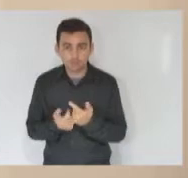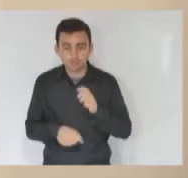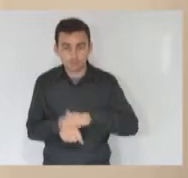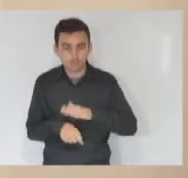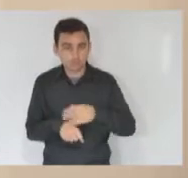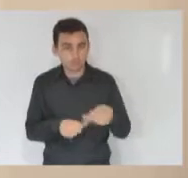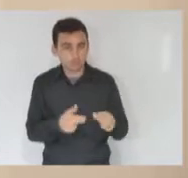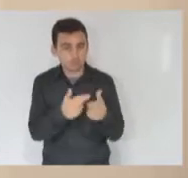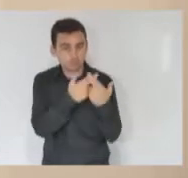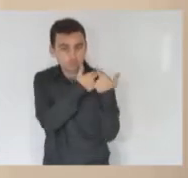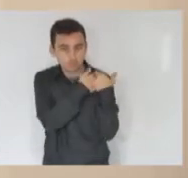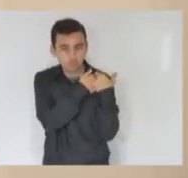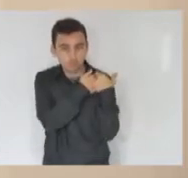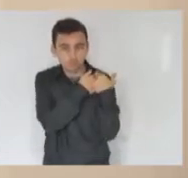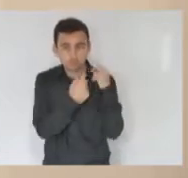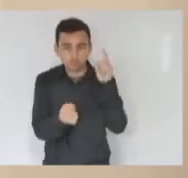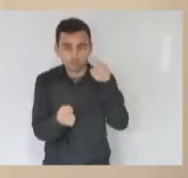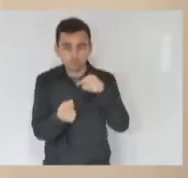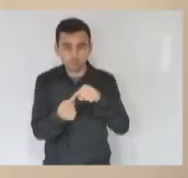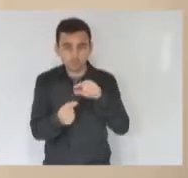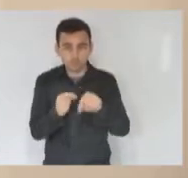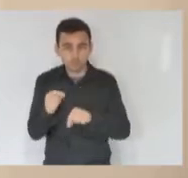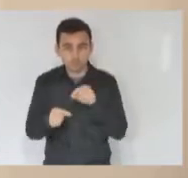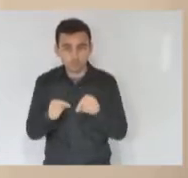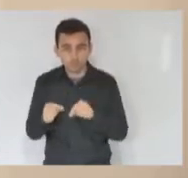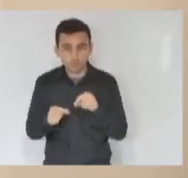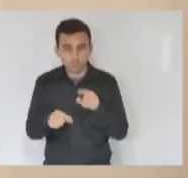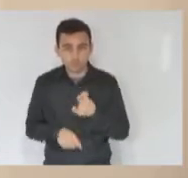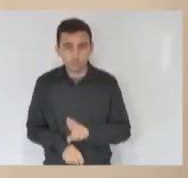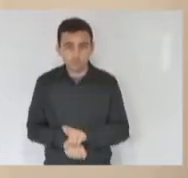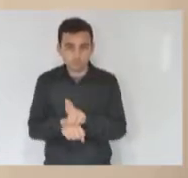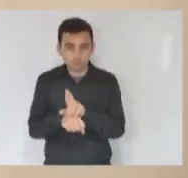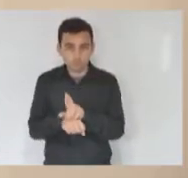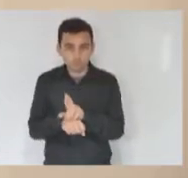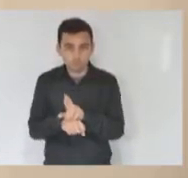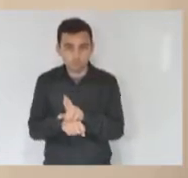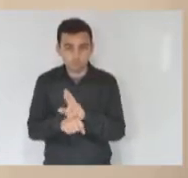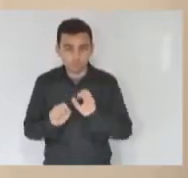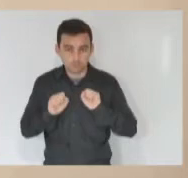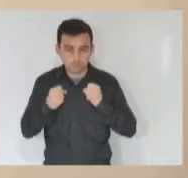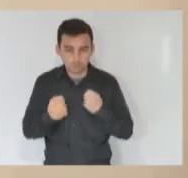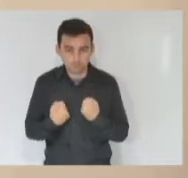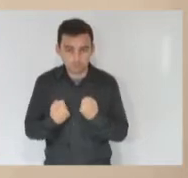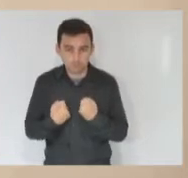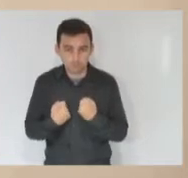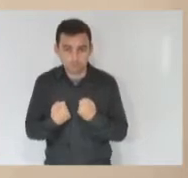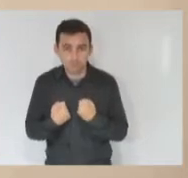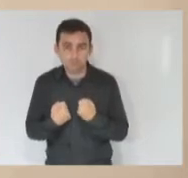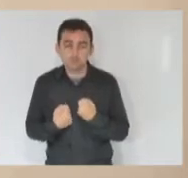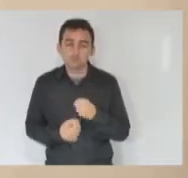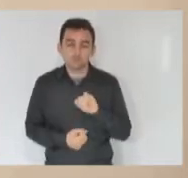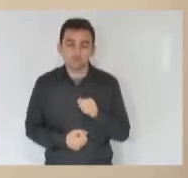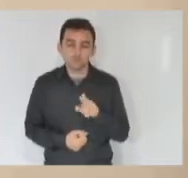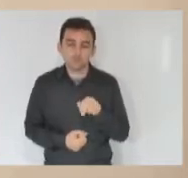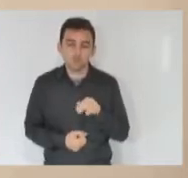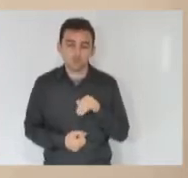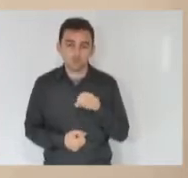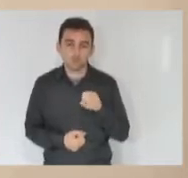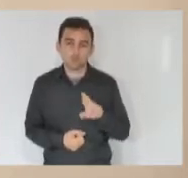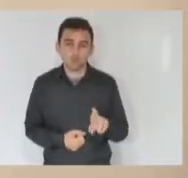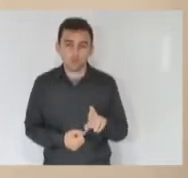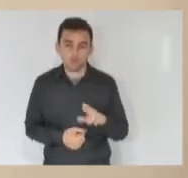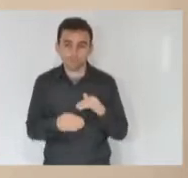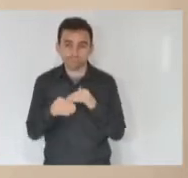atribuições, especificamente em face da representação oferecida pelo defensor público Ralph Zimmermann Jr. após a